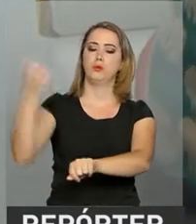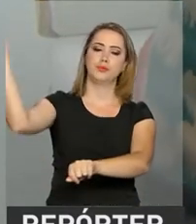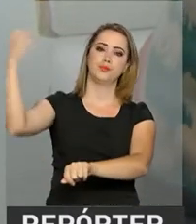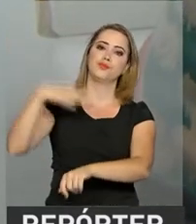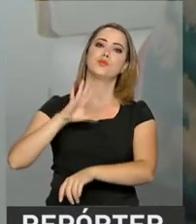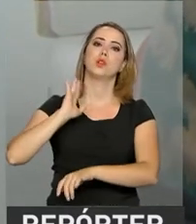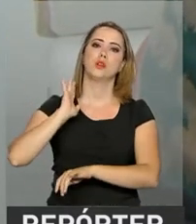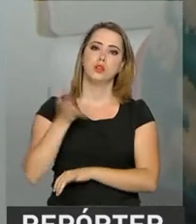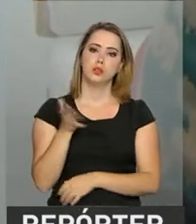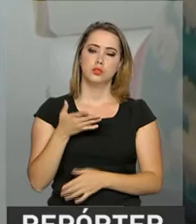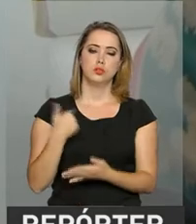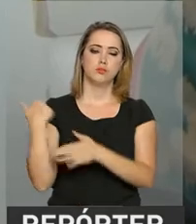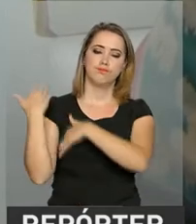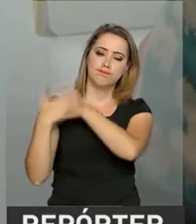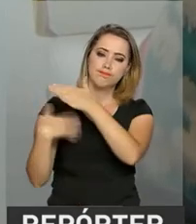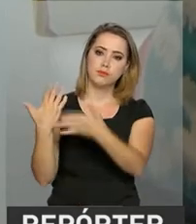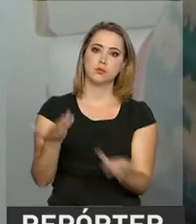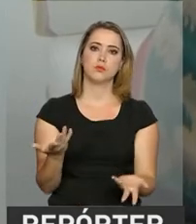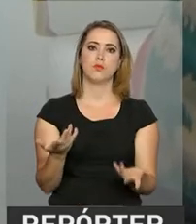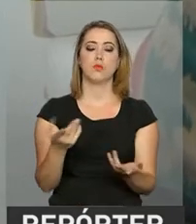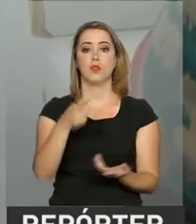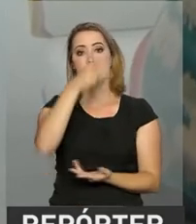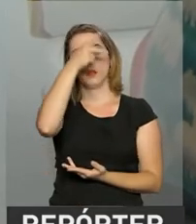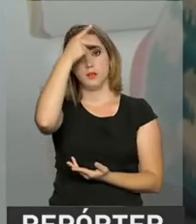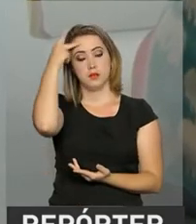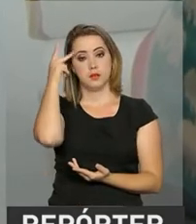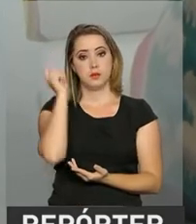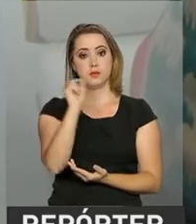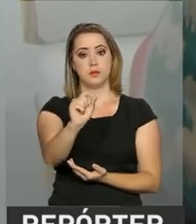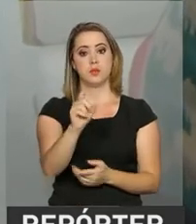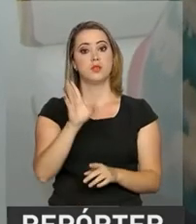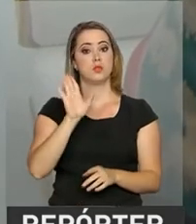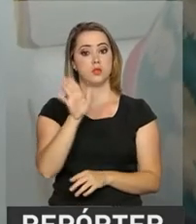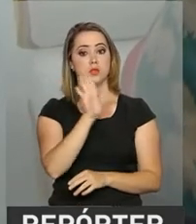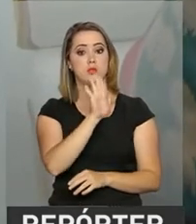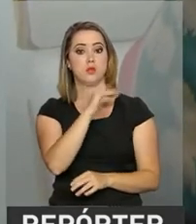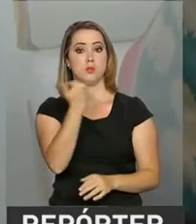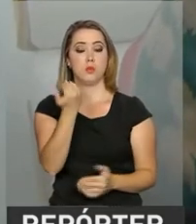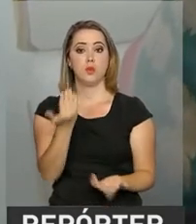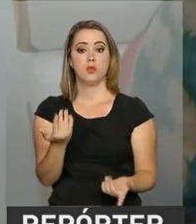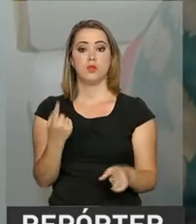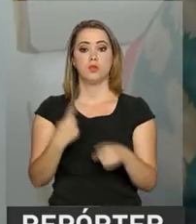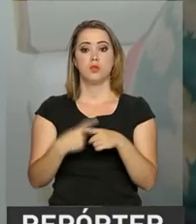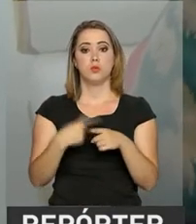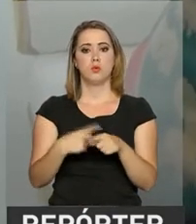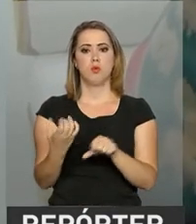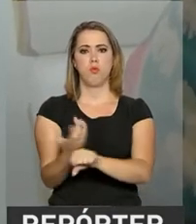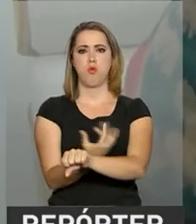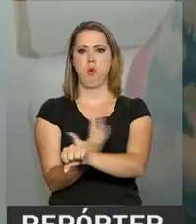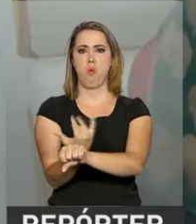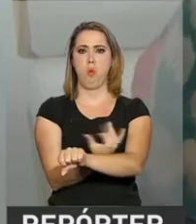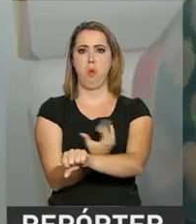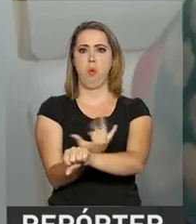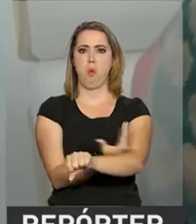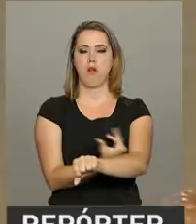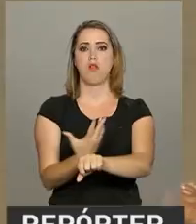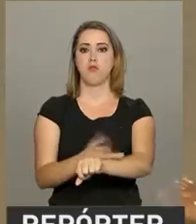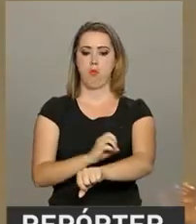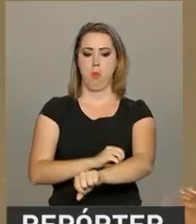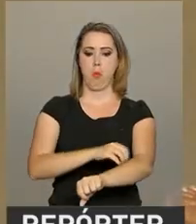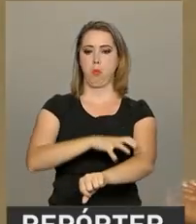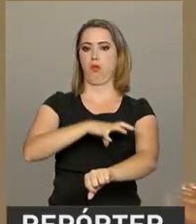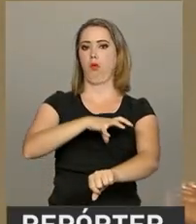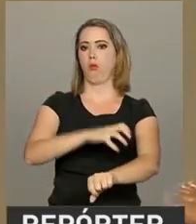já teve alguma época em que algumas notícias saíram de pessoas até que morreram, porque faz queimadura mesmo, queimadura com bolha.